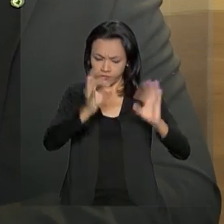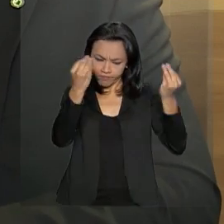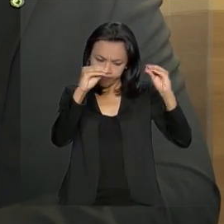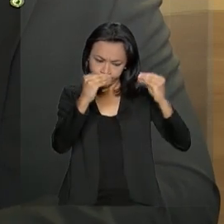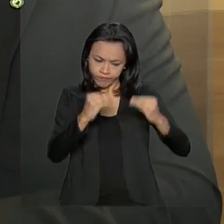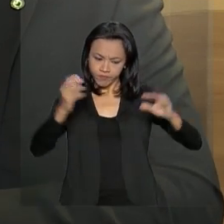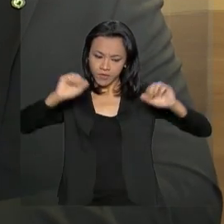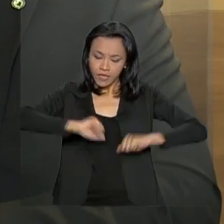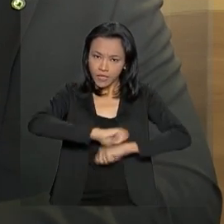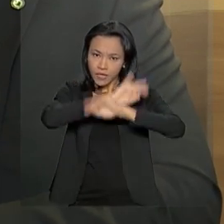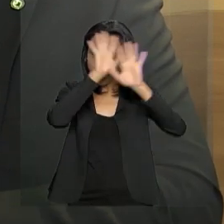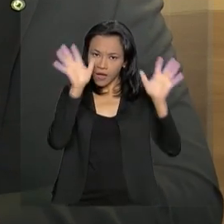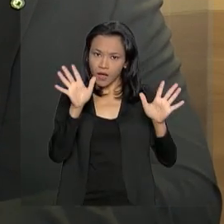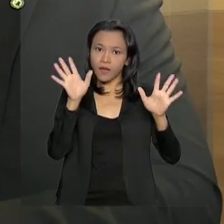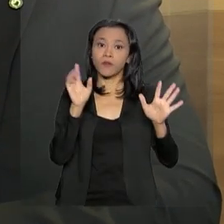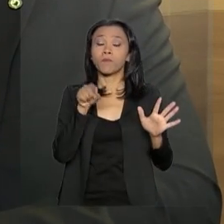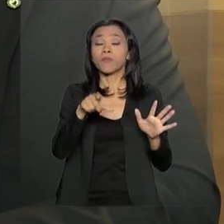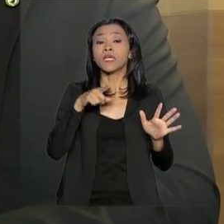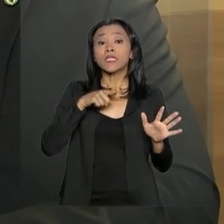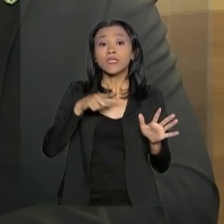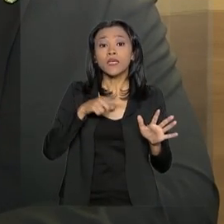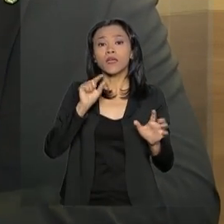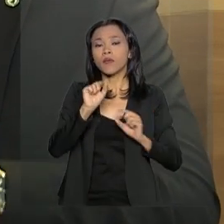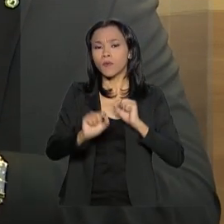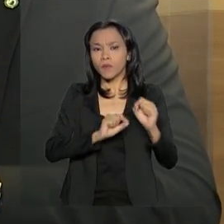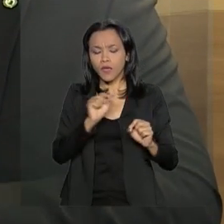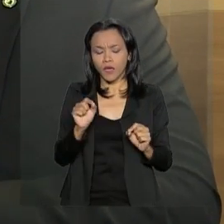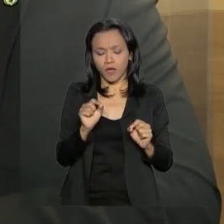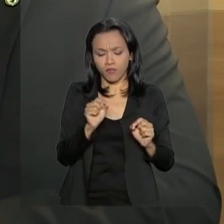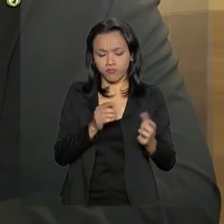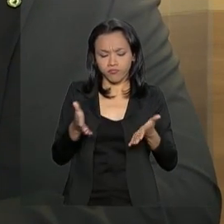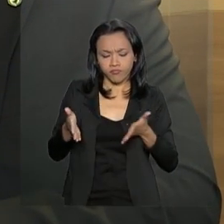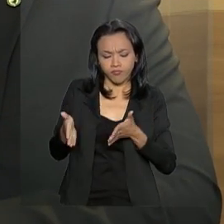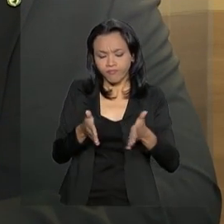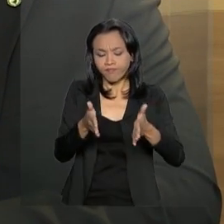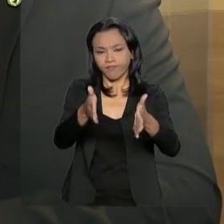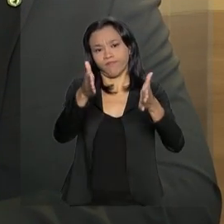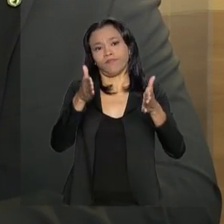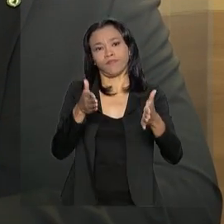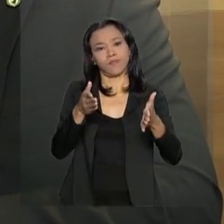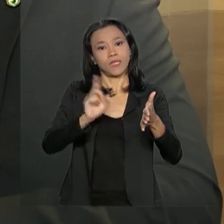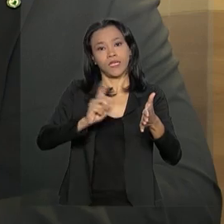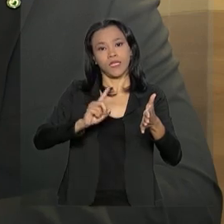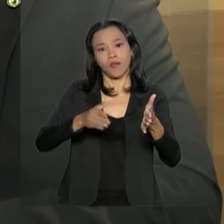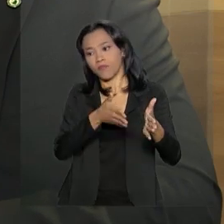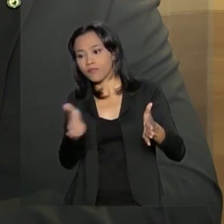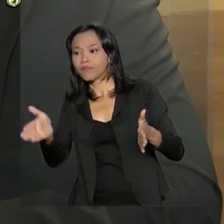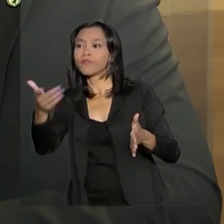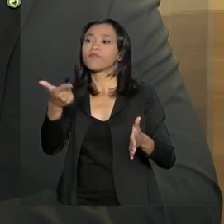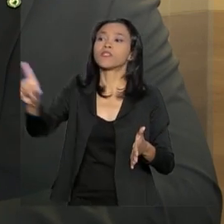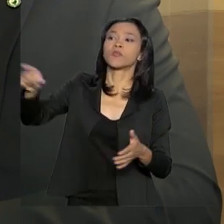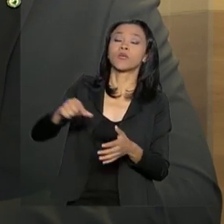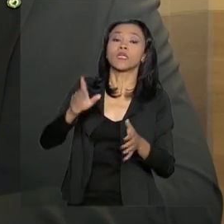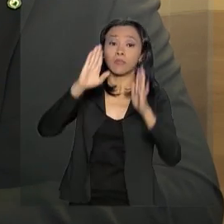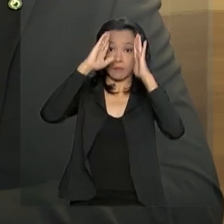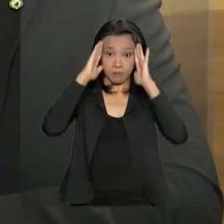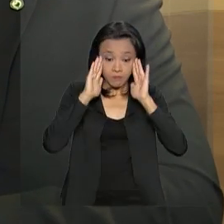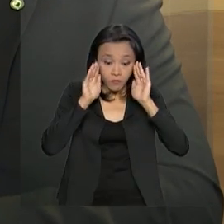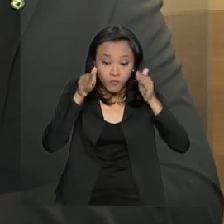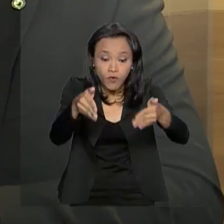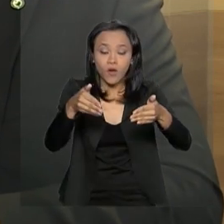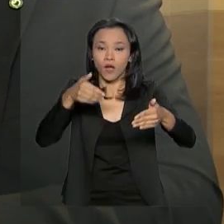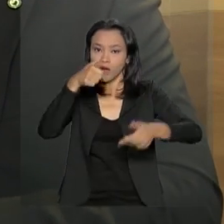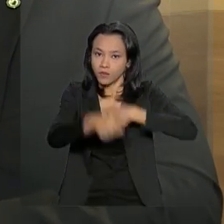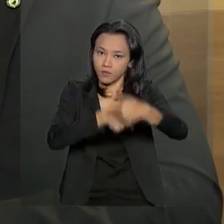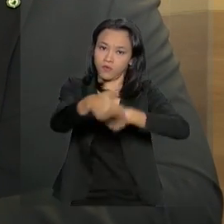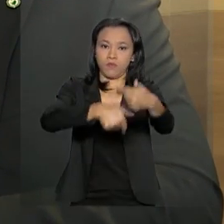aonde a gente quer chegar, traçar um caminho, ter uma trilha, não se desviar desse caminho e priorizar as ações. O